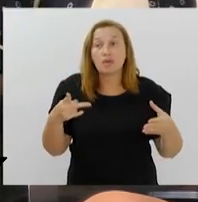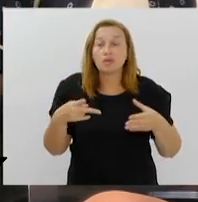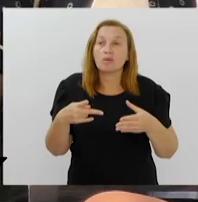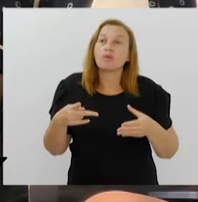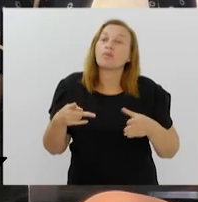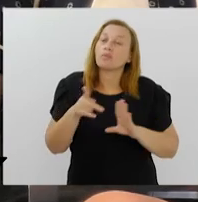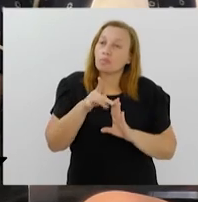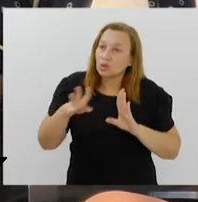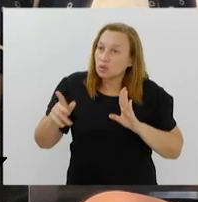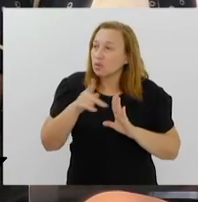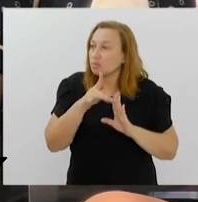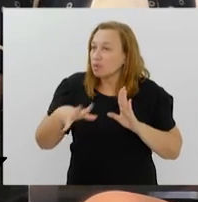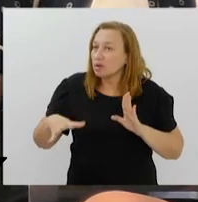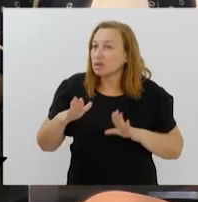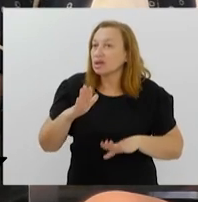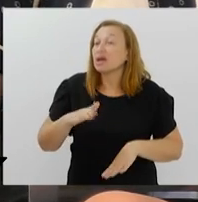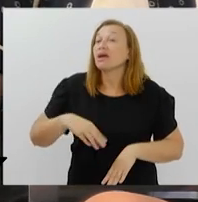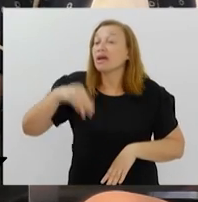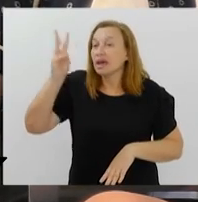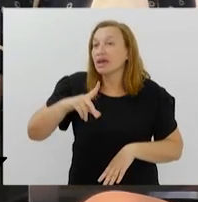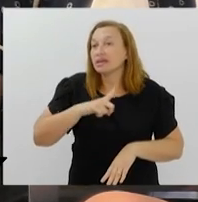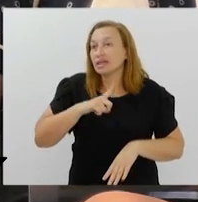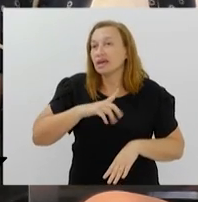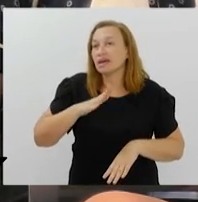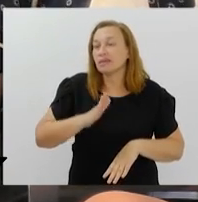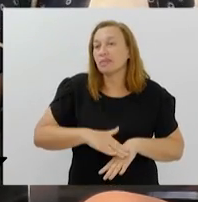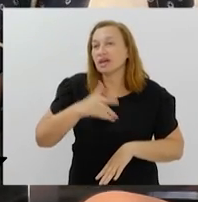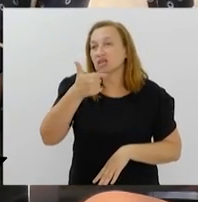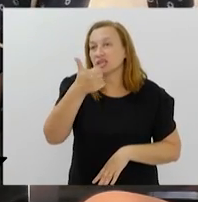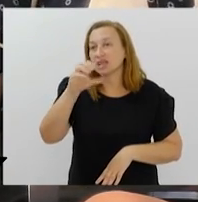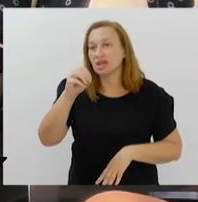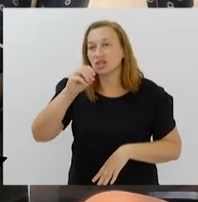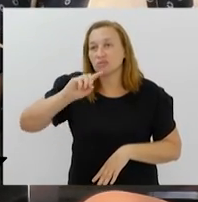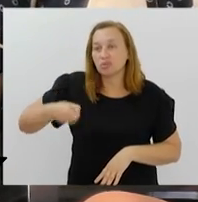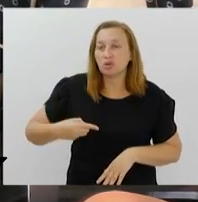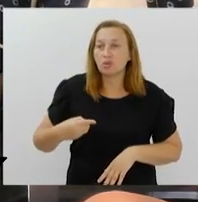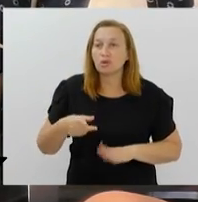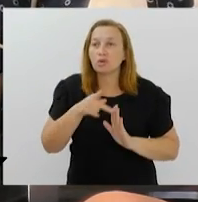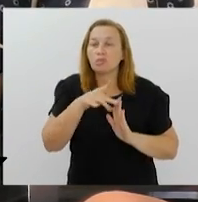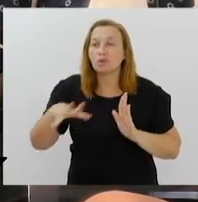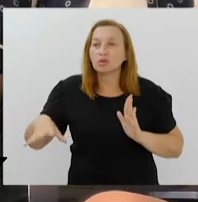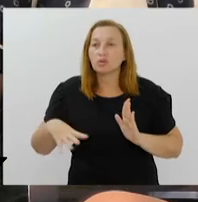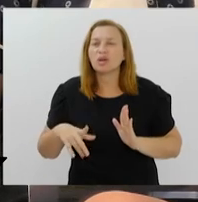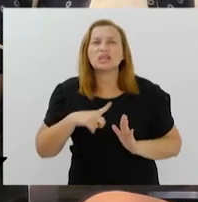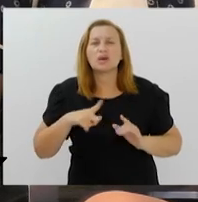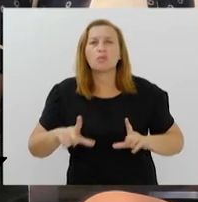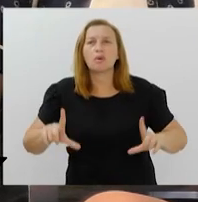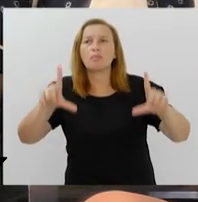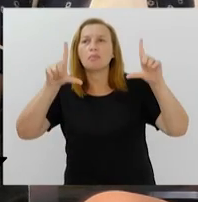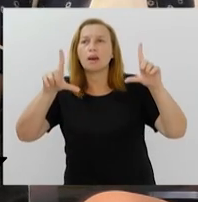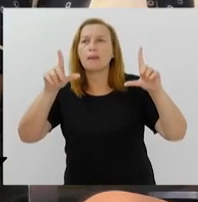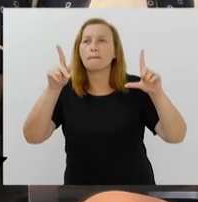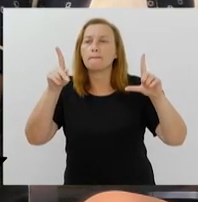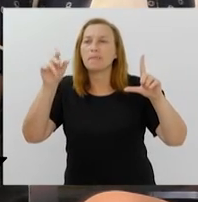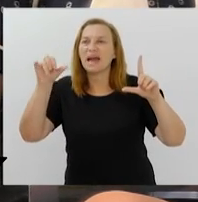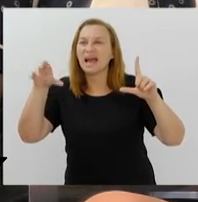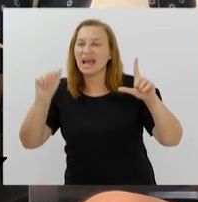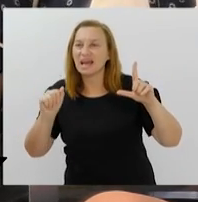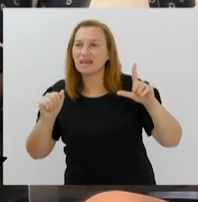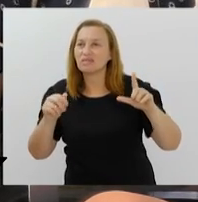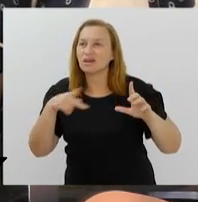quem já aqui tem 10.000 protocolos tem uma placa aqui engraçada boa para caramba Cadê tem uma placa que vocês levantaram aqui que se protocolo